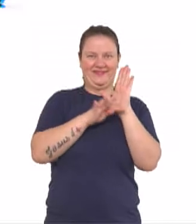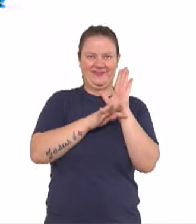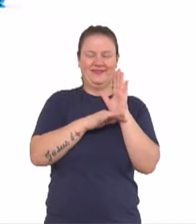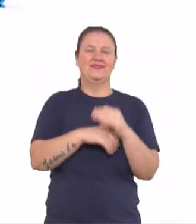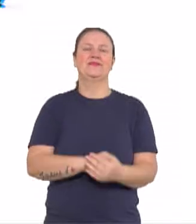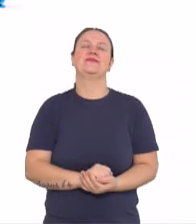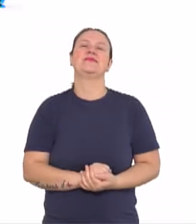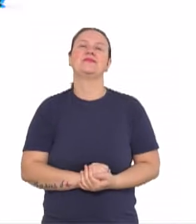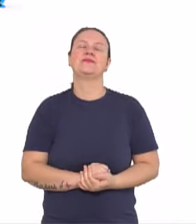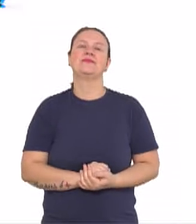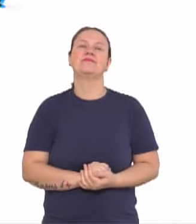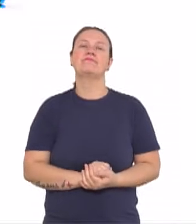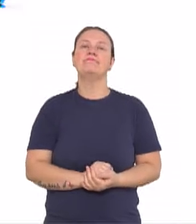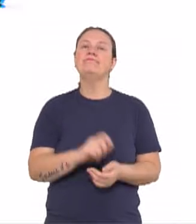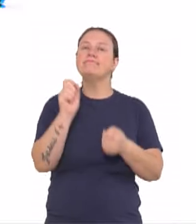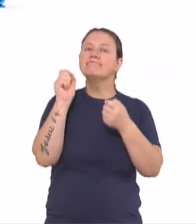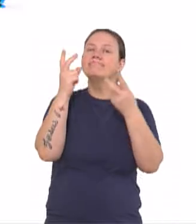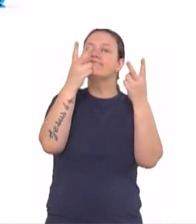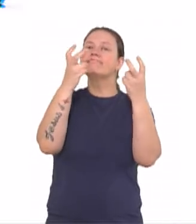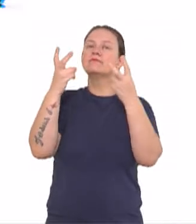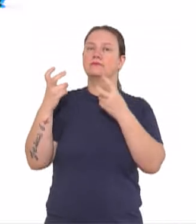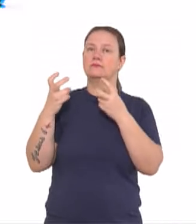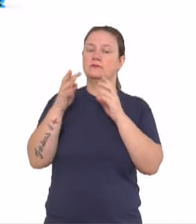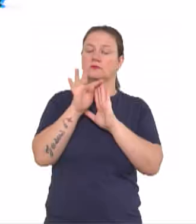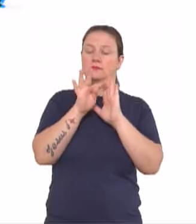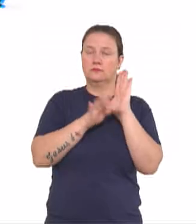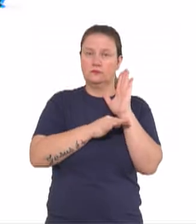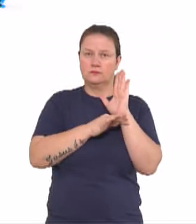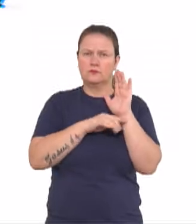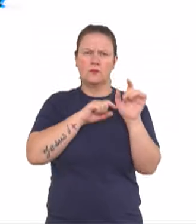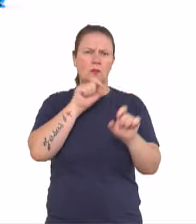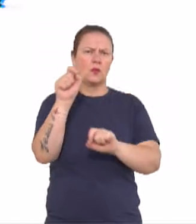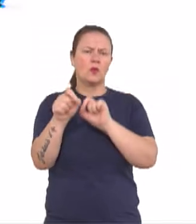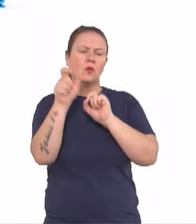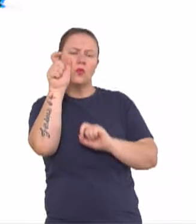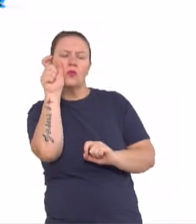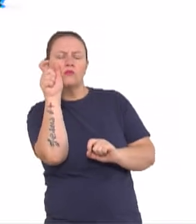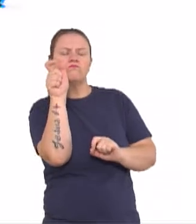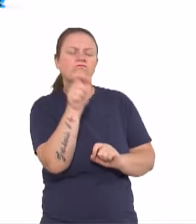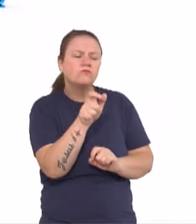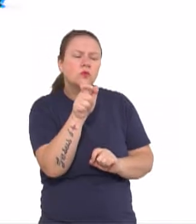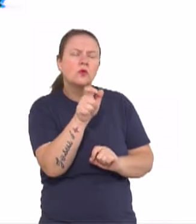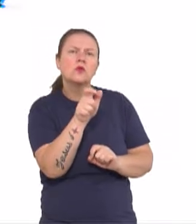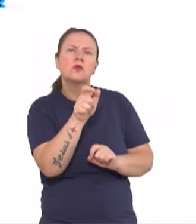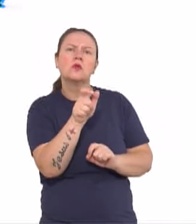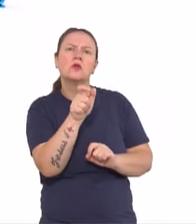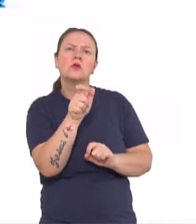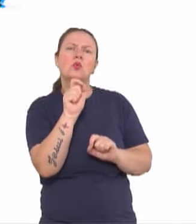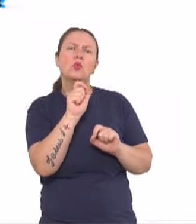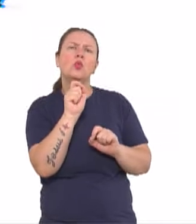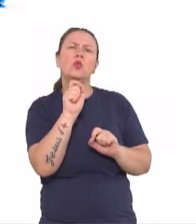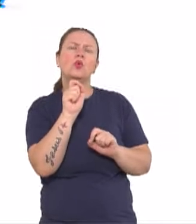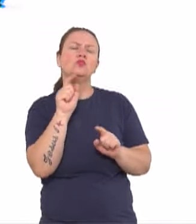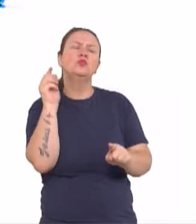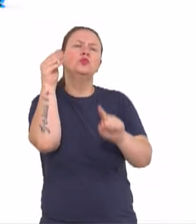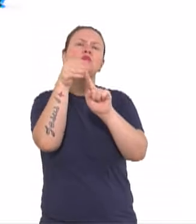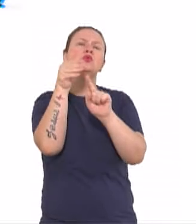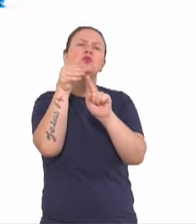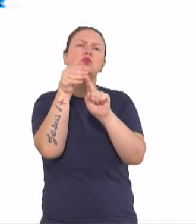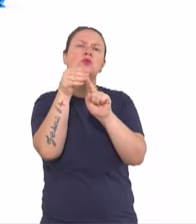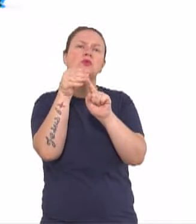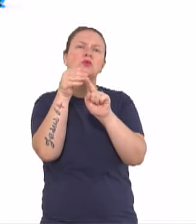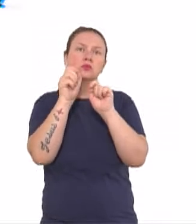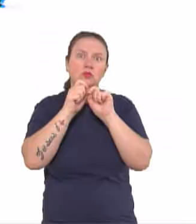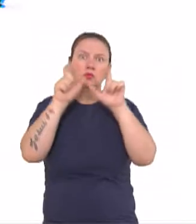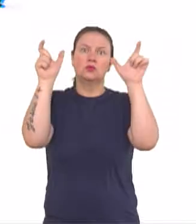lá. Observe o trecho a seguir. Qual é a intencionalidade dessa informação? Sobre o que ela alerta?